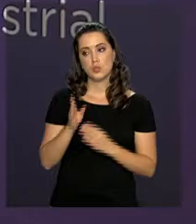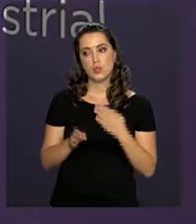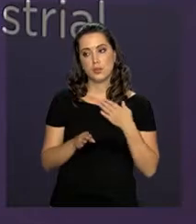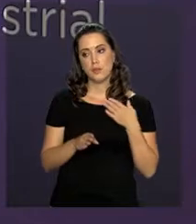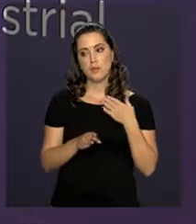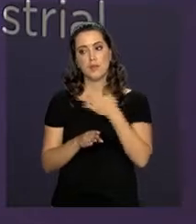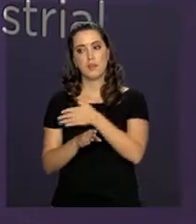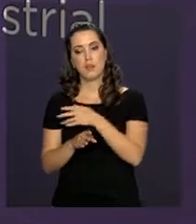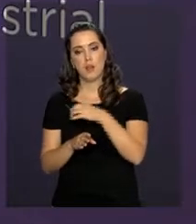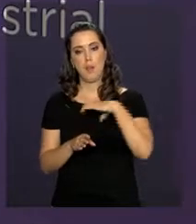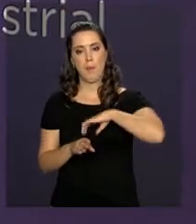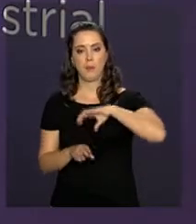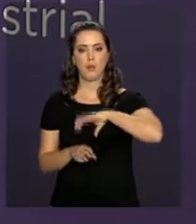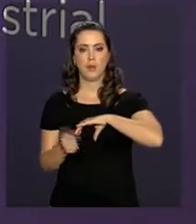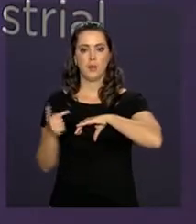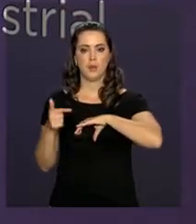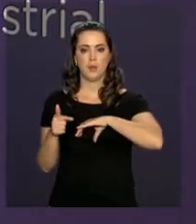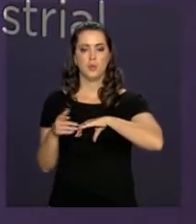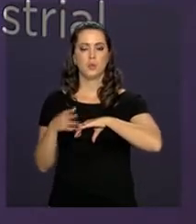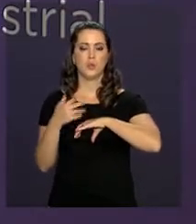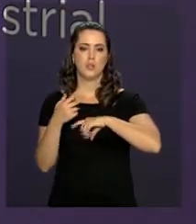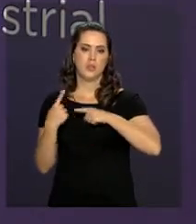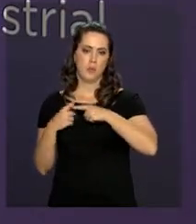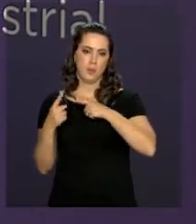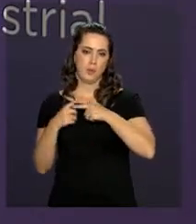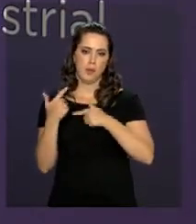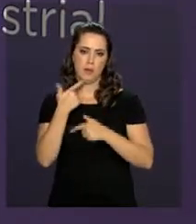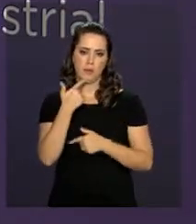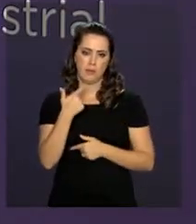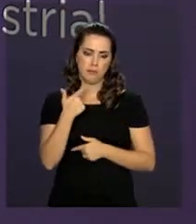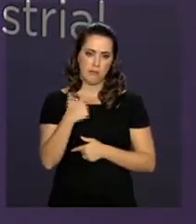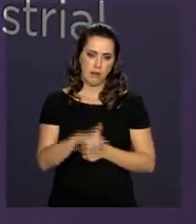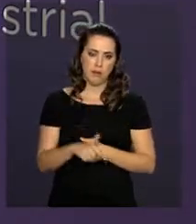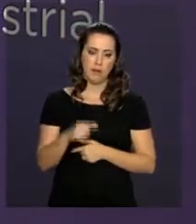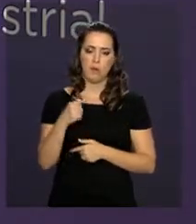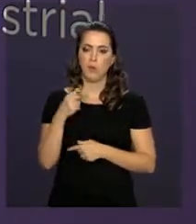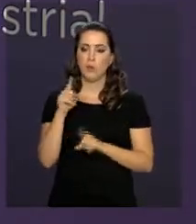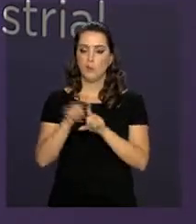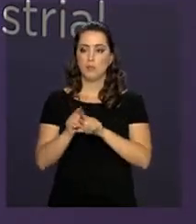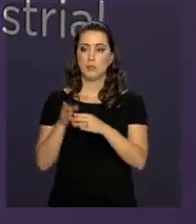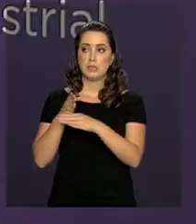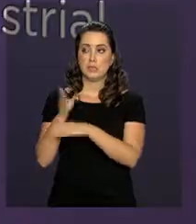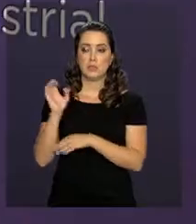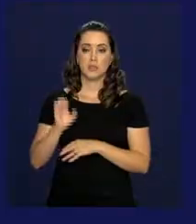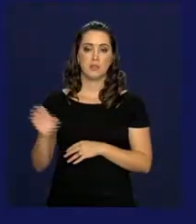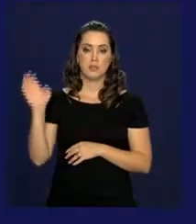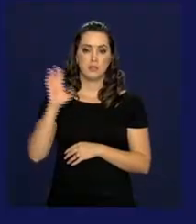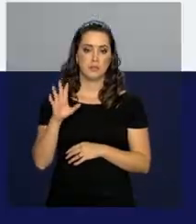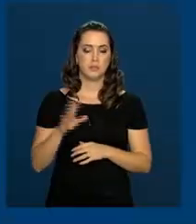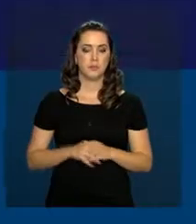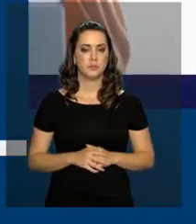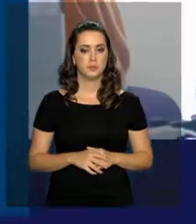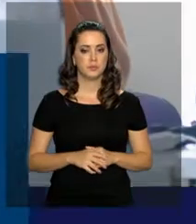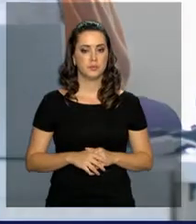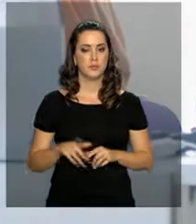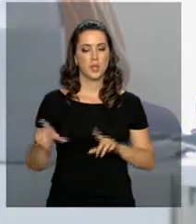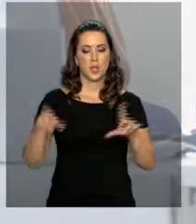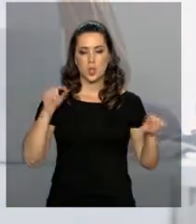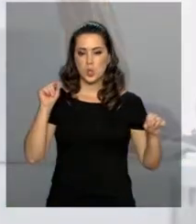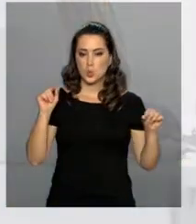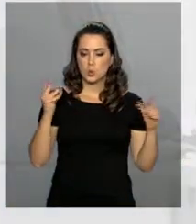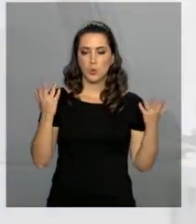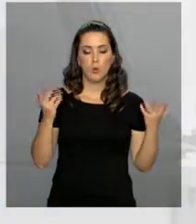interesse e não ter a barreira da língua para muitas status e acessar o mercado europeu como um todo a seleção será feita